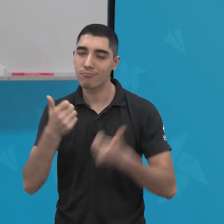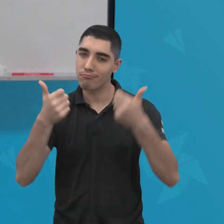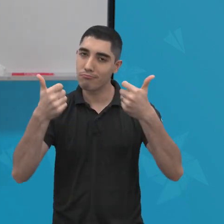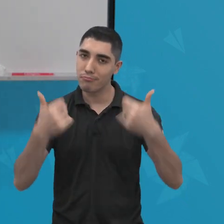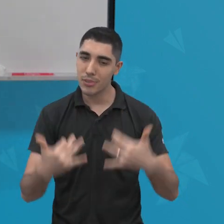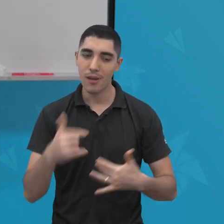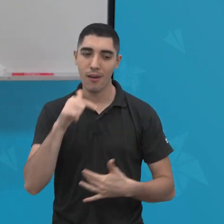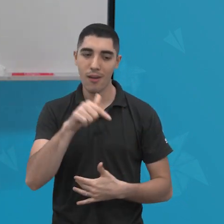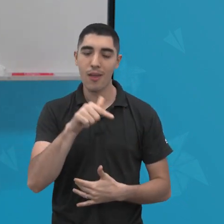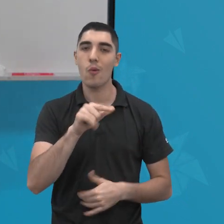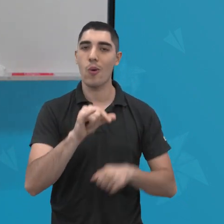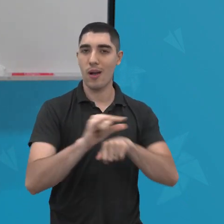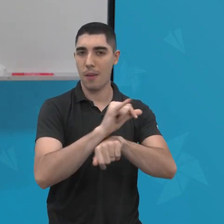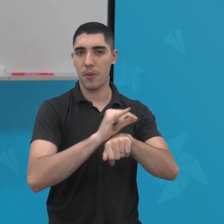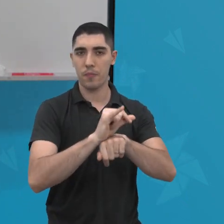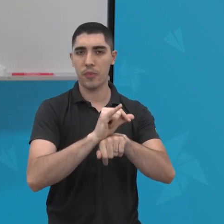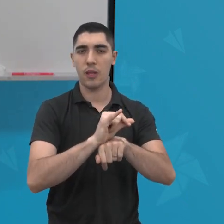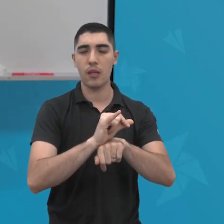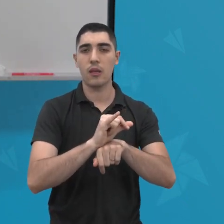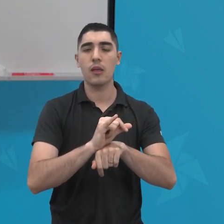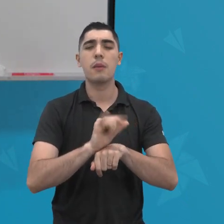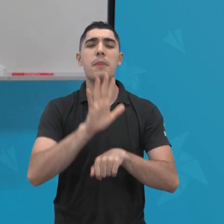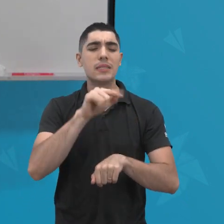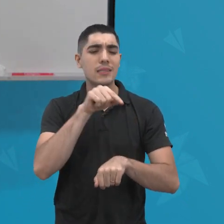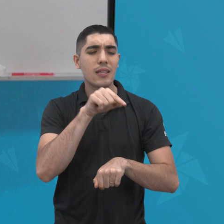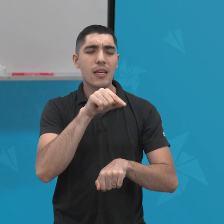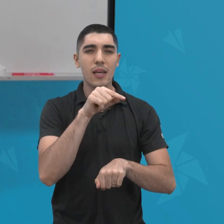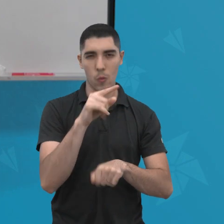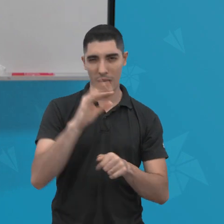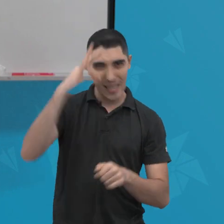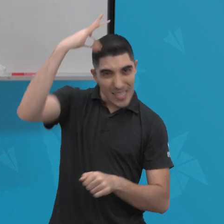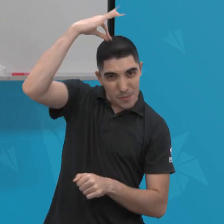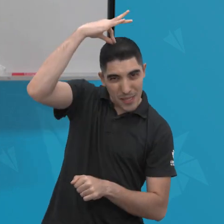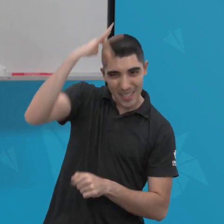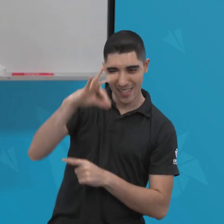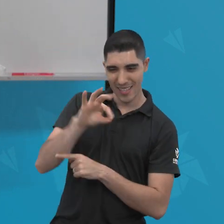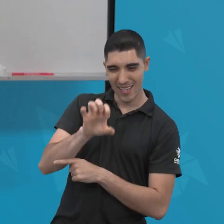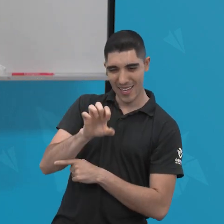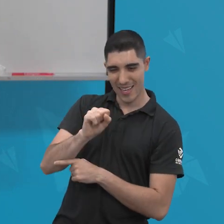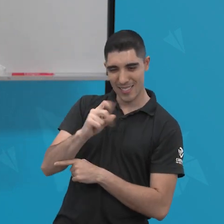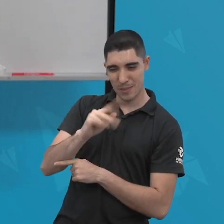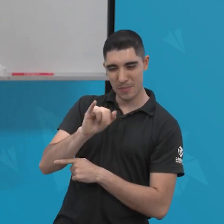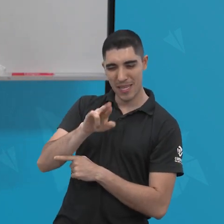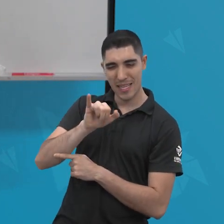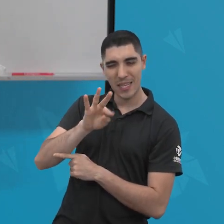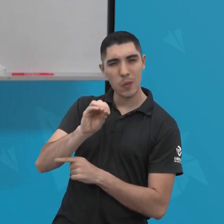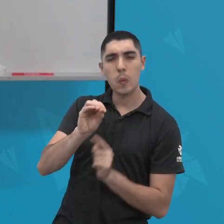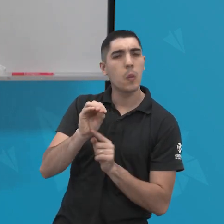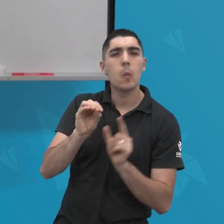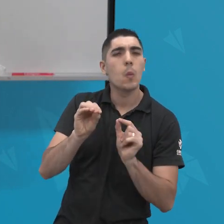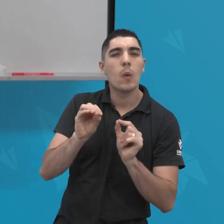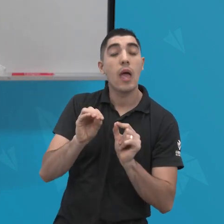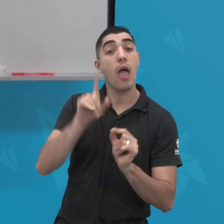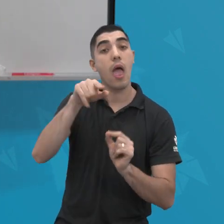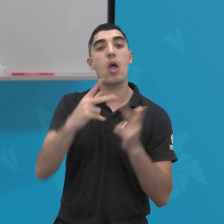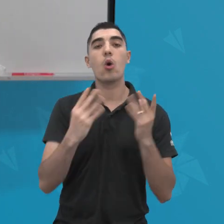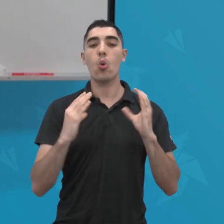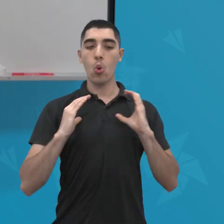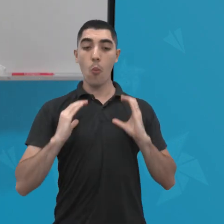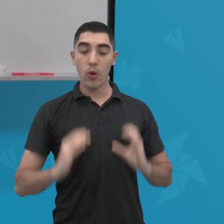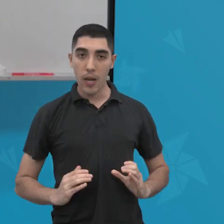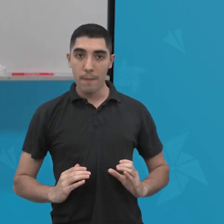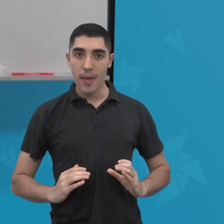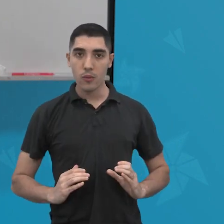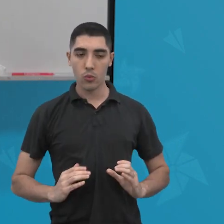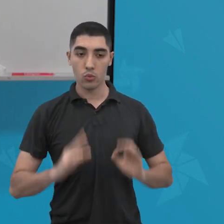esse espírito? É uma atitude disciplinada em relação à produção e em